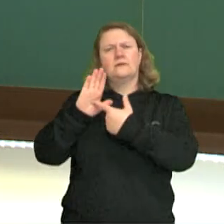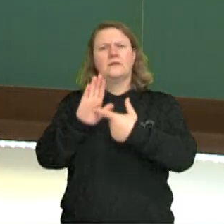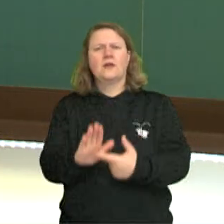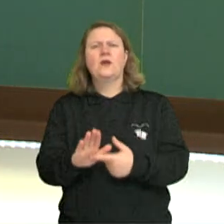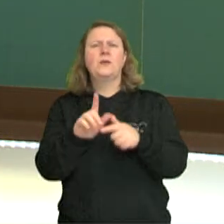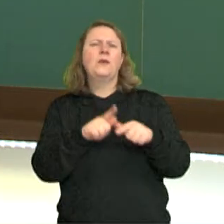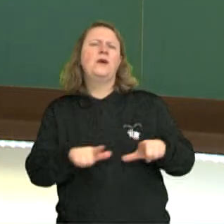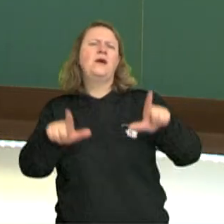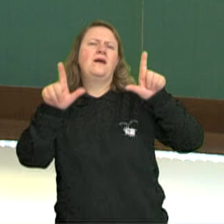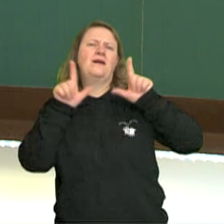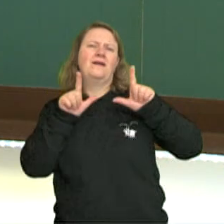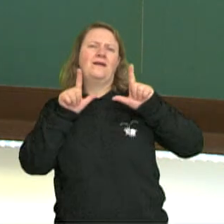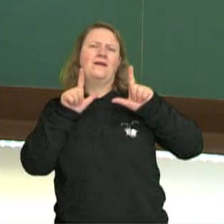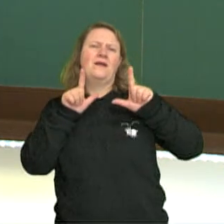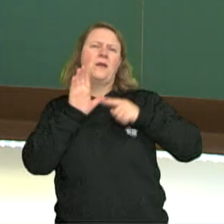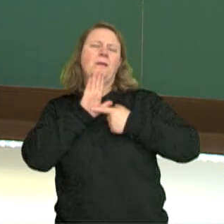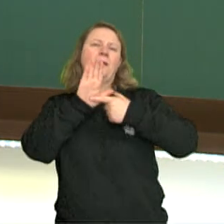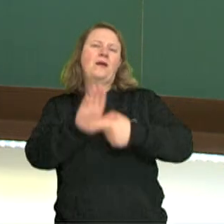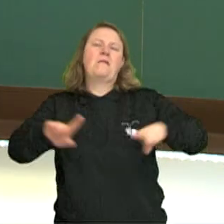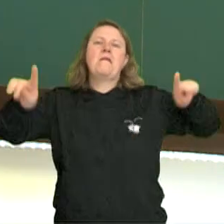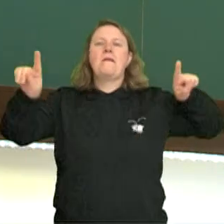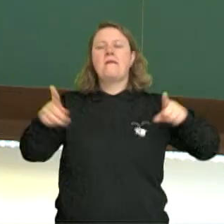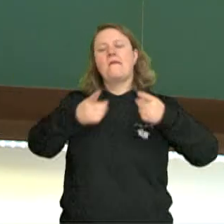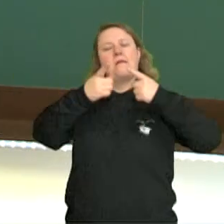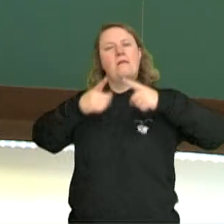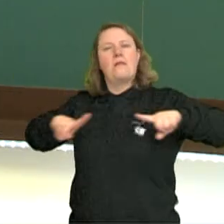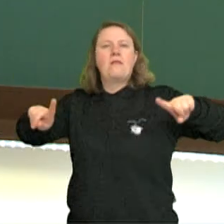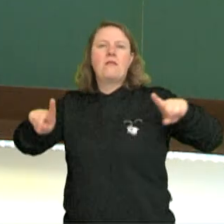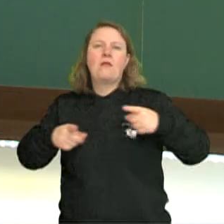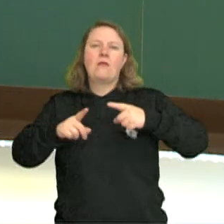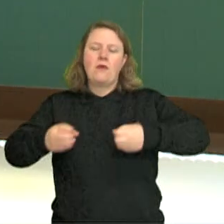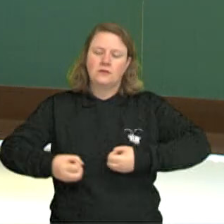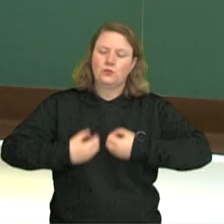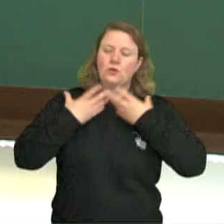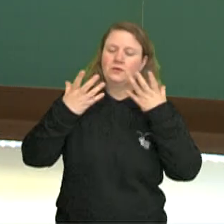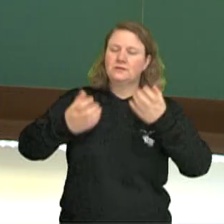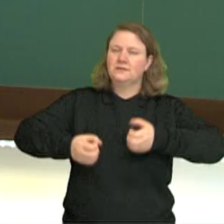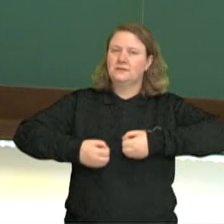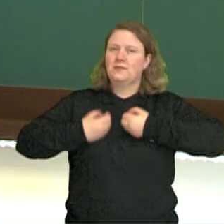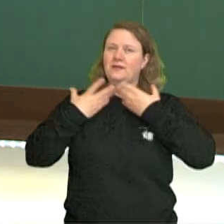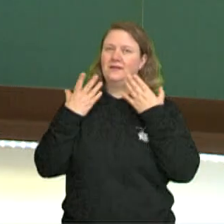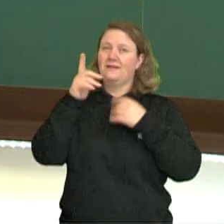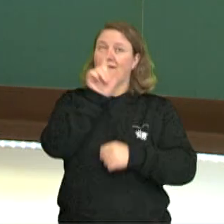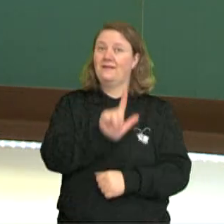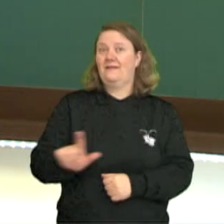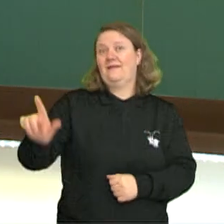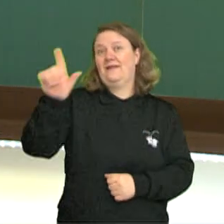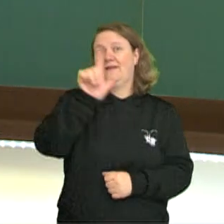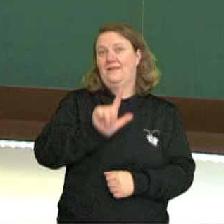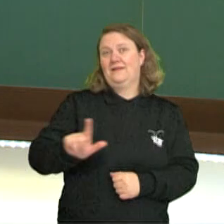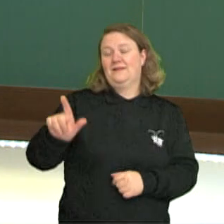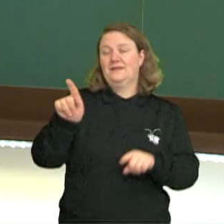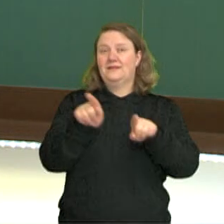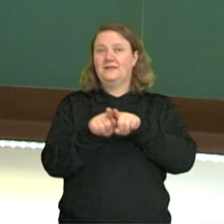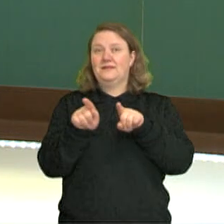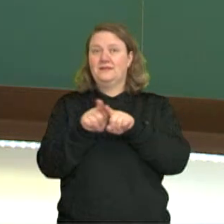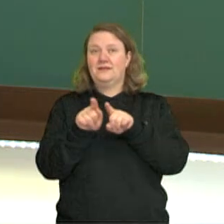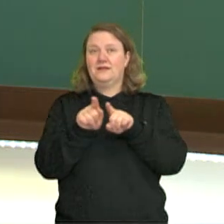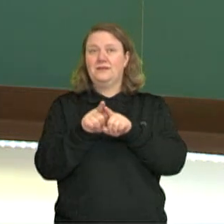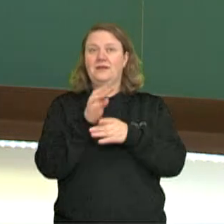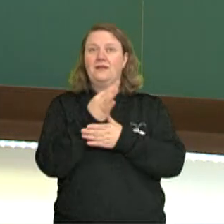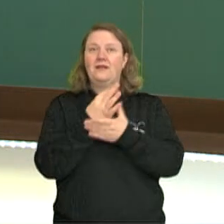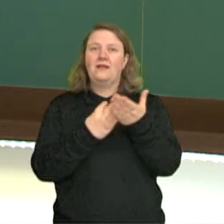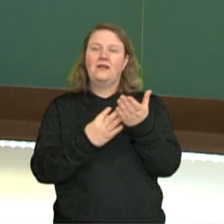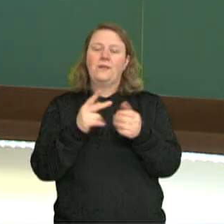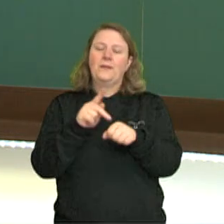estilizada justamente à musicalidade, né? A musicalidade é uma das especificidades da literatura e deste poema e